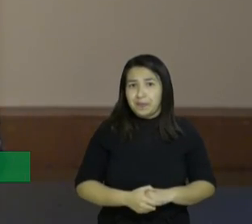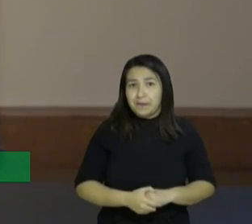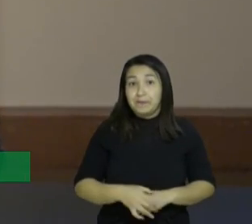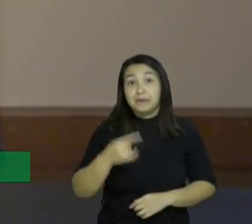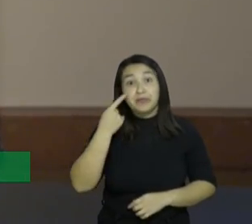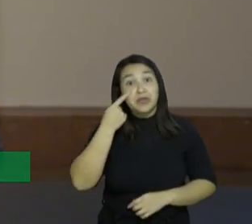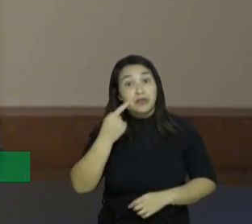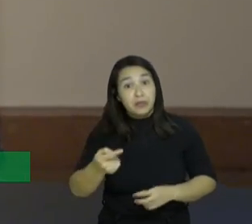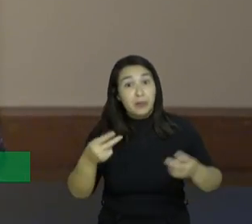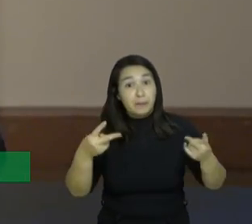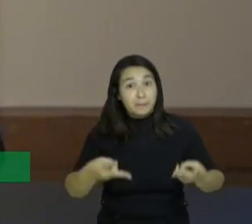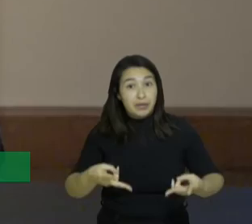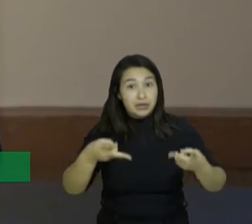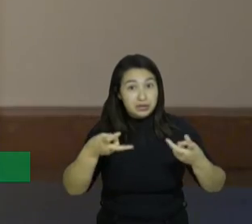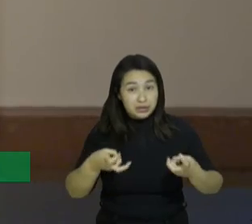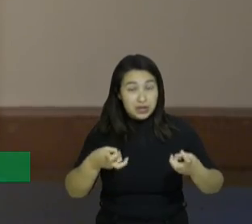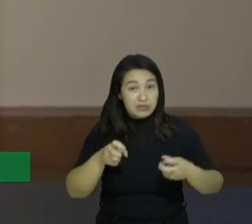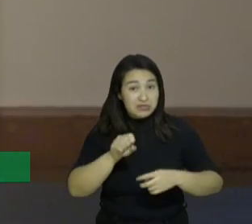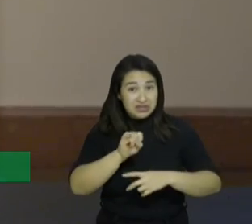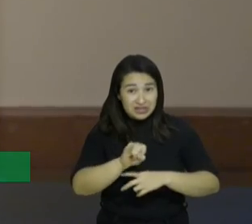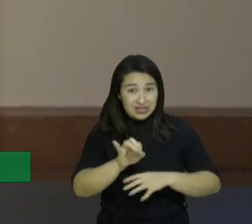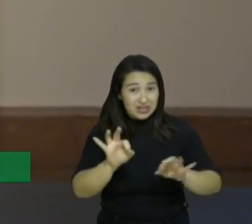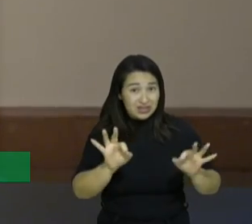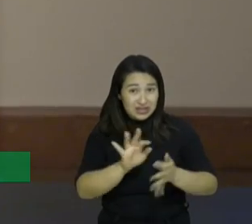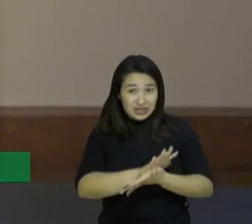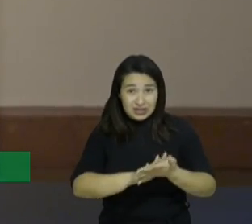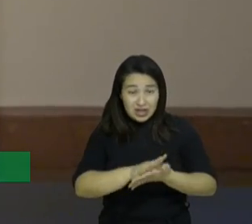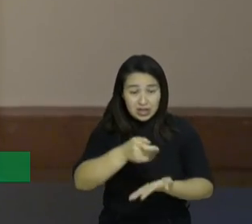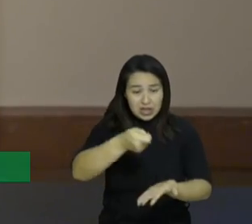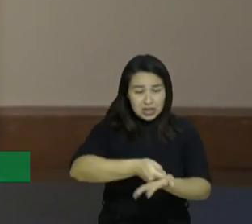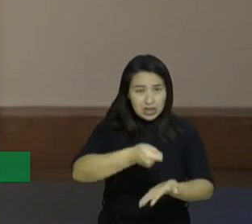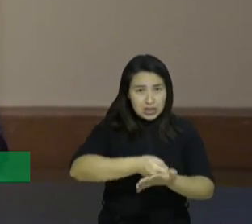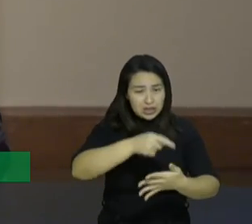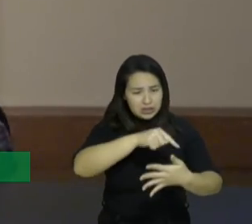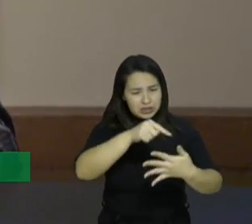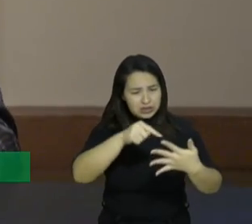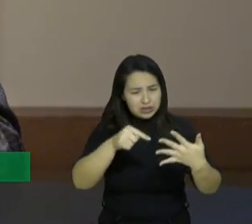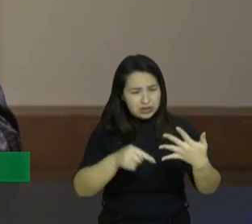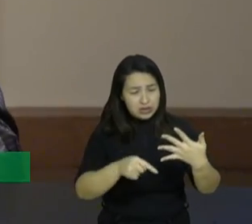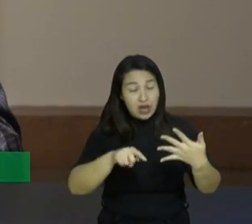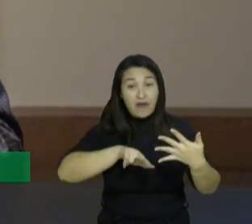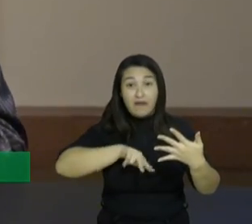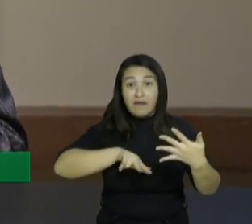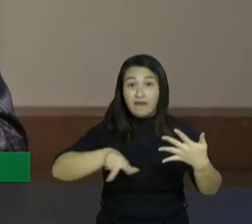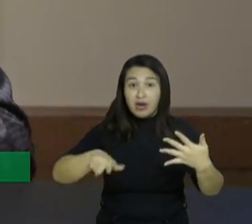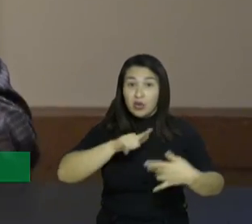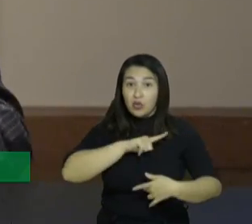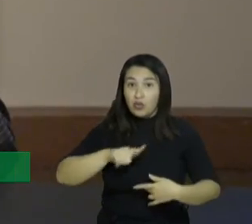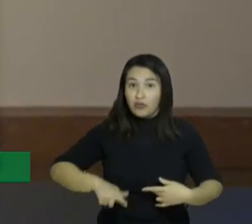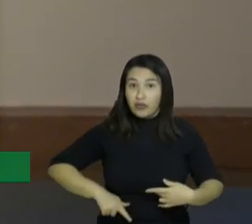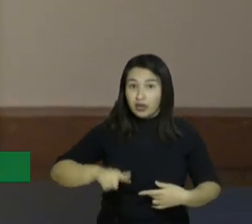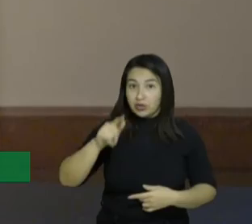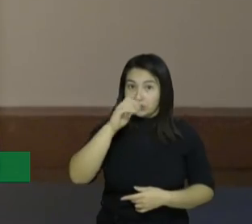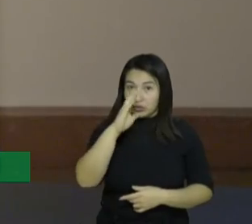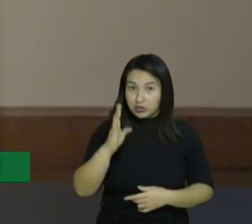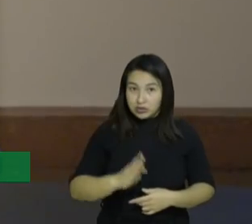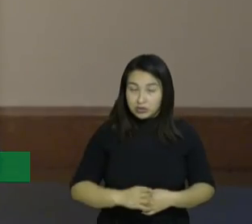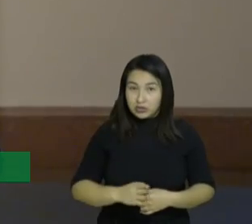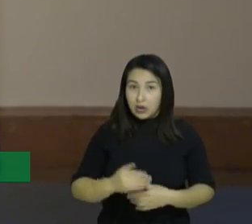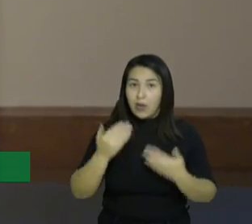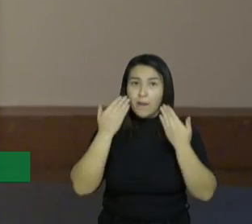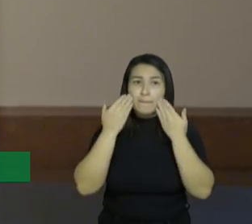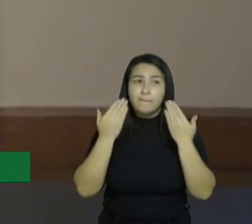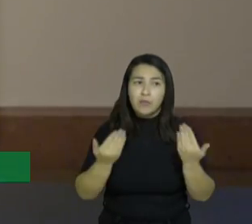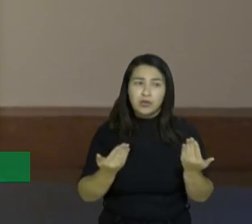né Eh sem elas sem essas exigências eh vários parlamentos e governos nacionais sinalizaram que